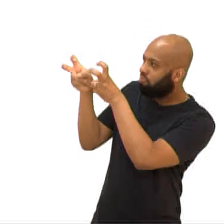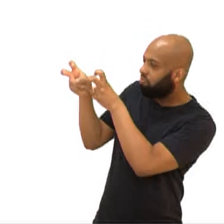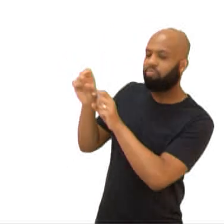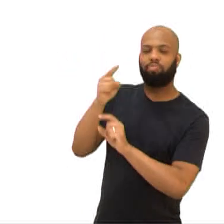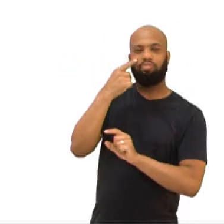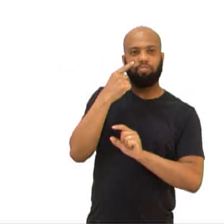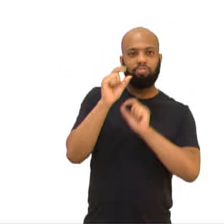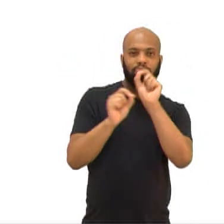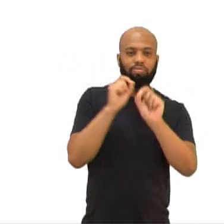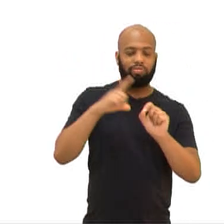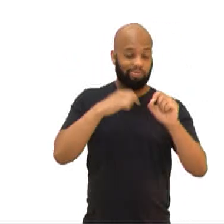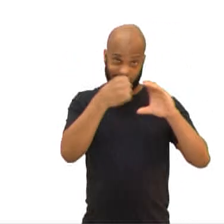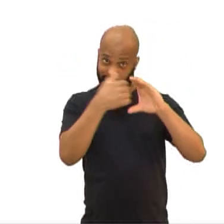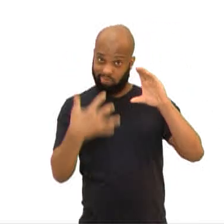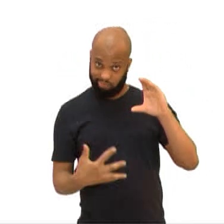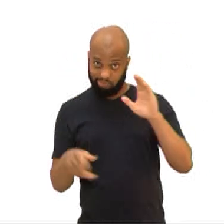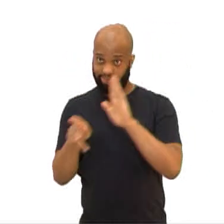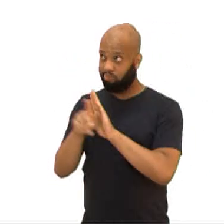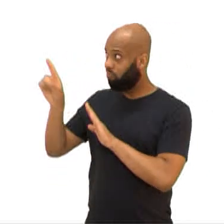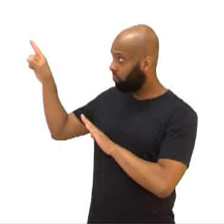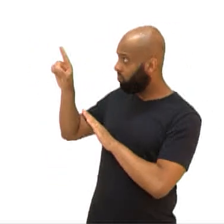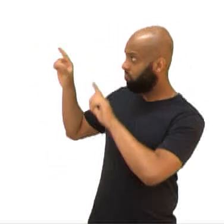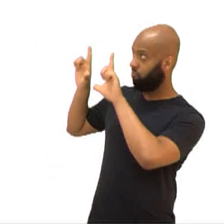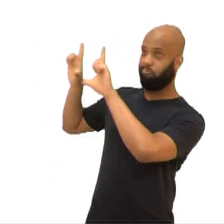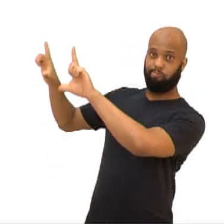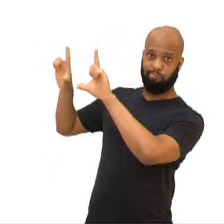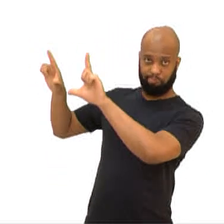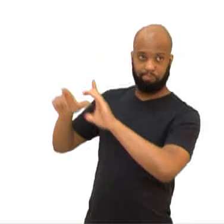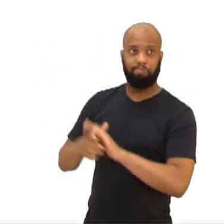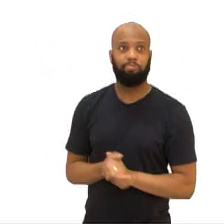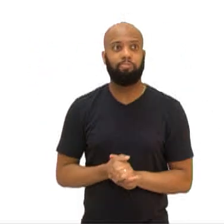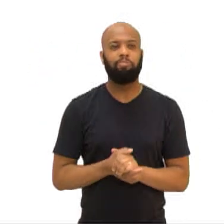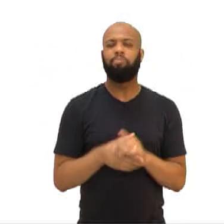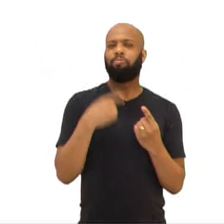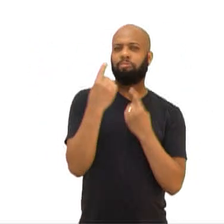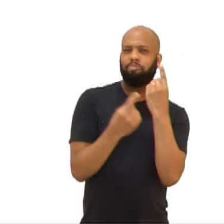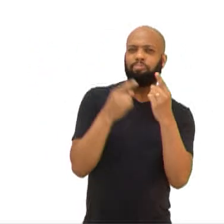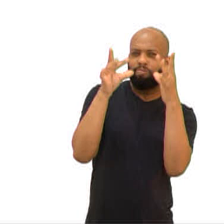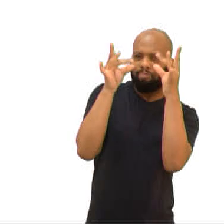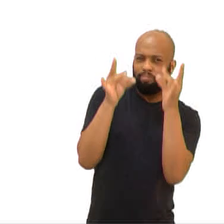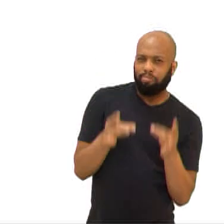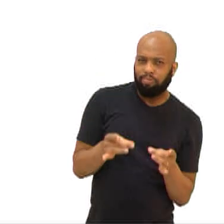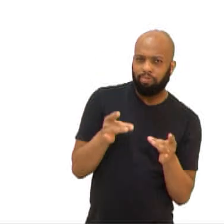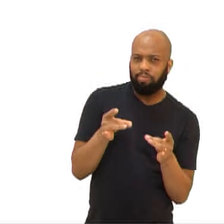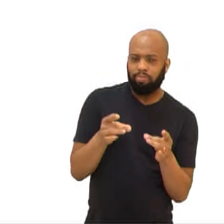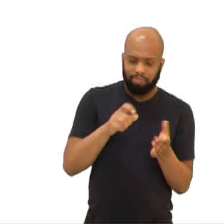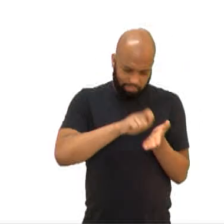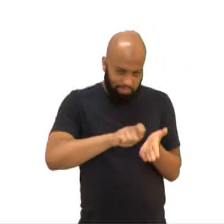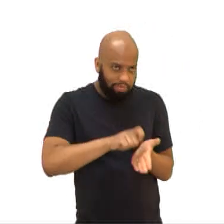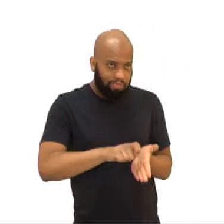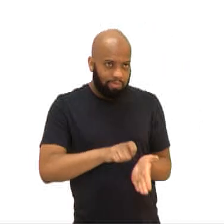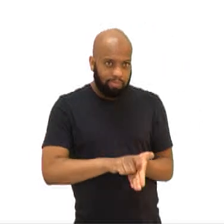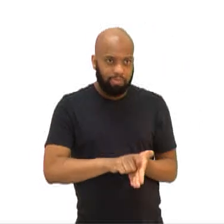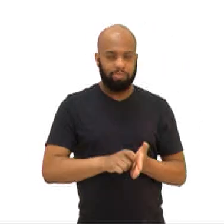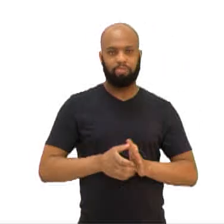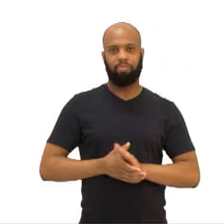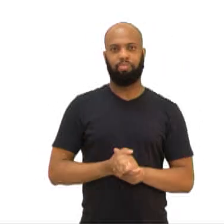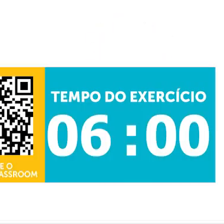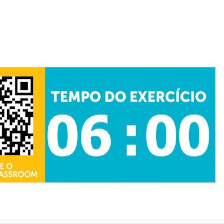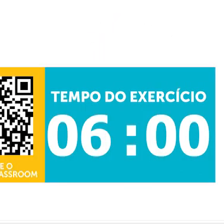Observe e descreva as características dessa obra. Quais detalhes lhe chamou a atenção? Anotem, por favor. Vamos lá?